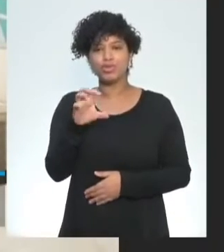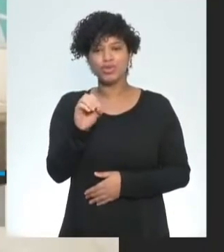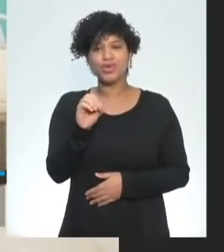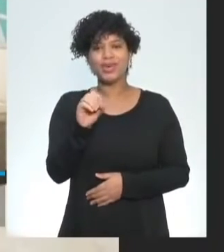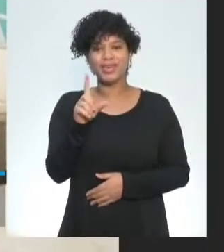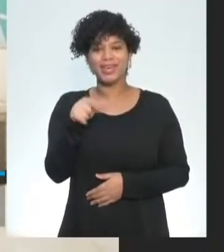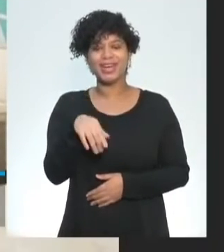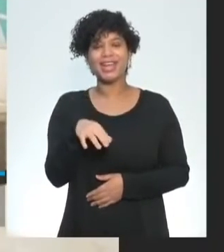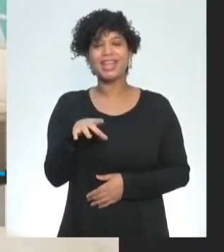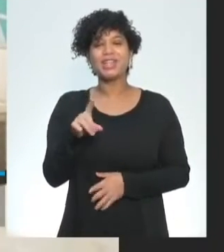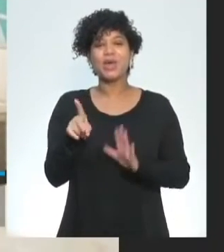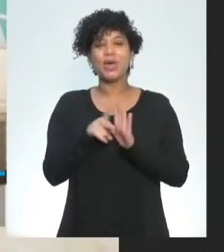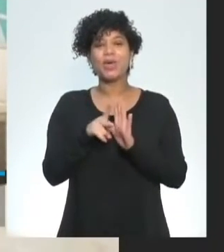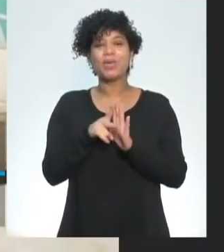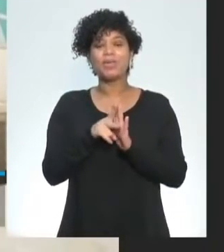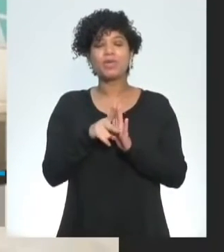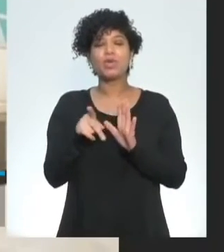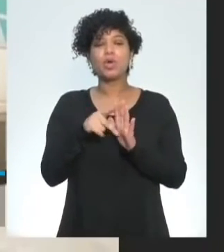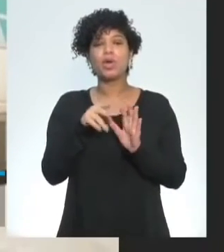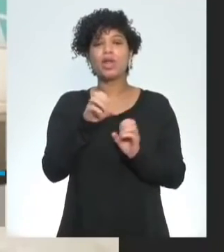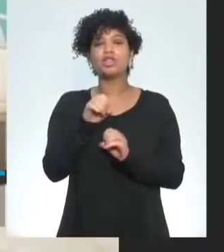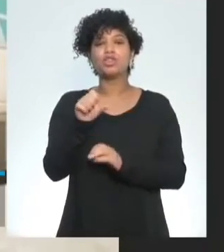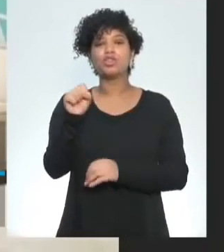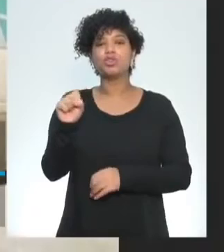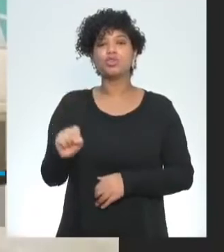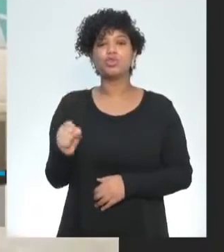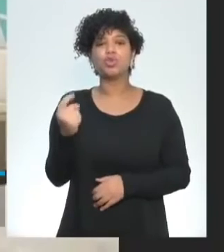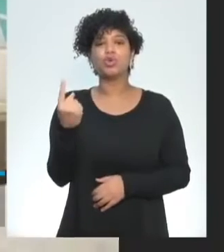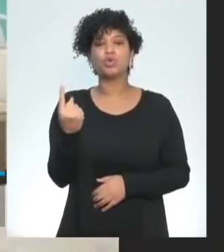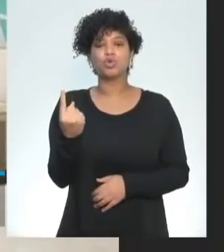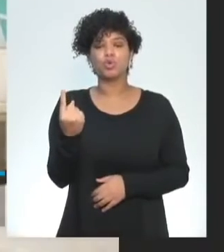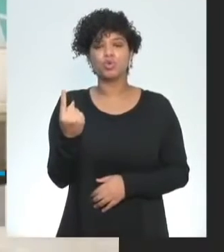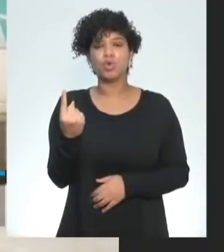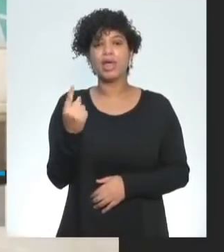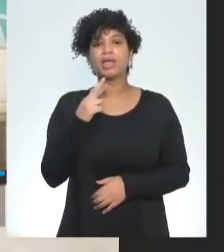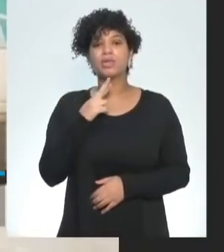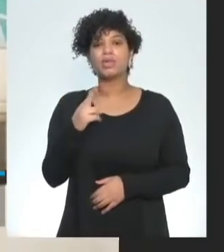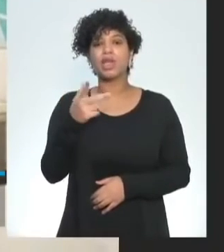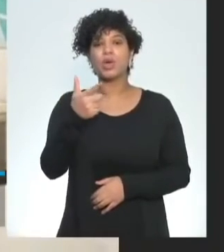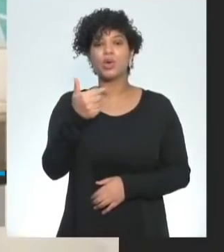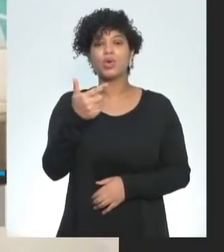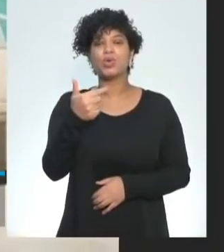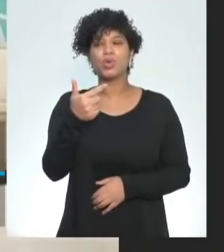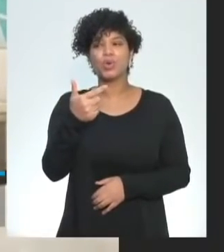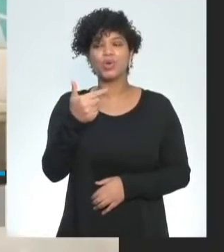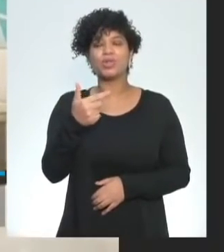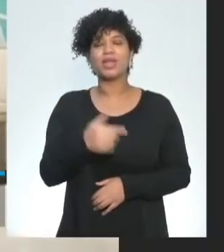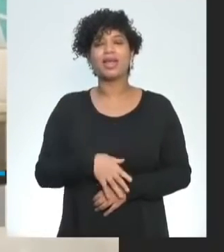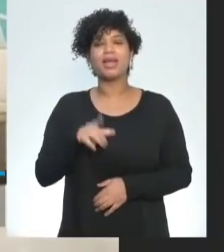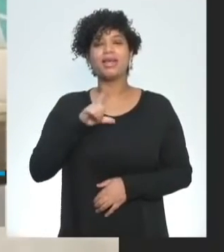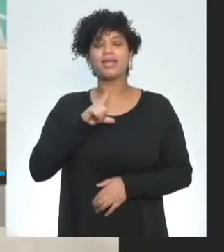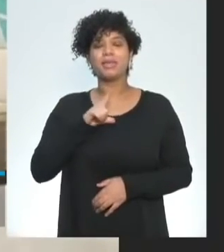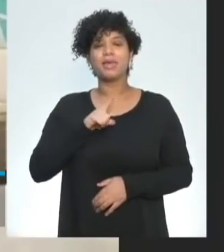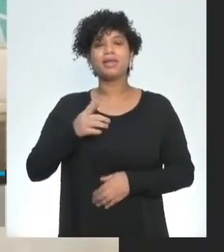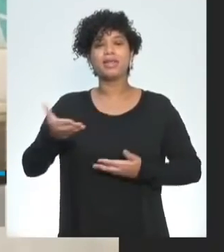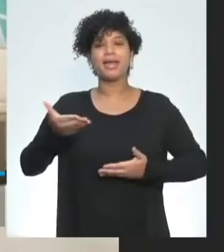da Diretoria de Ensino Sul 1, responderam 12. E também temos a